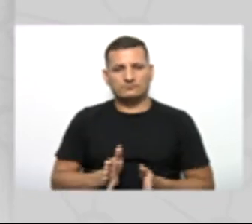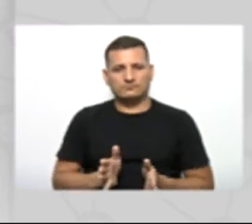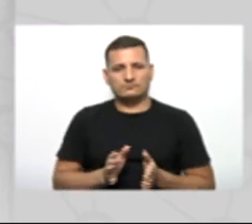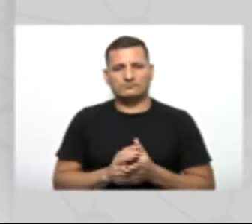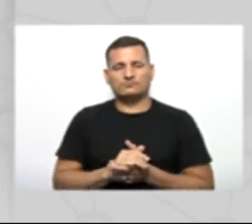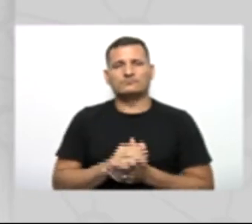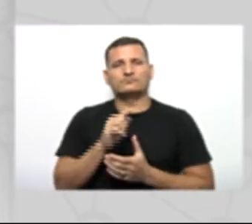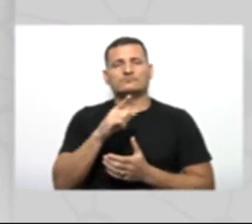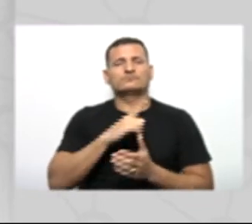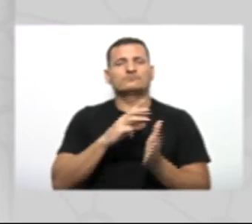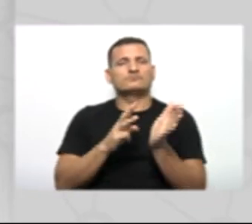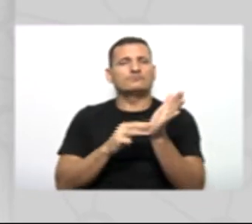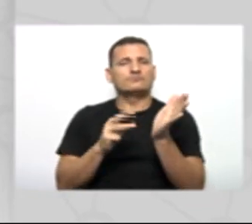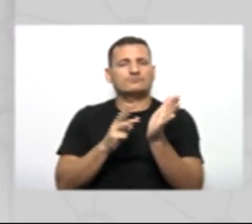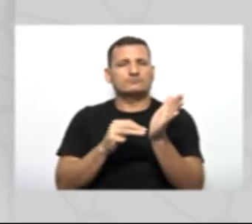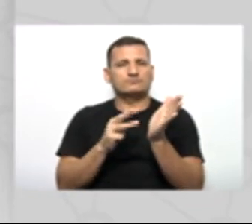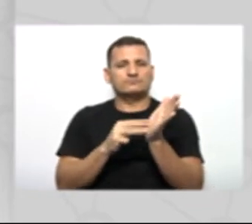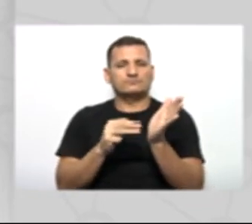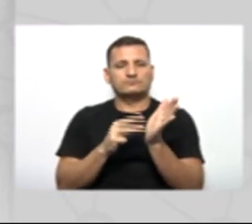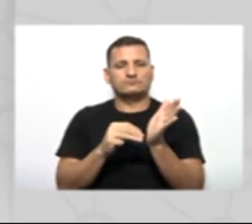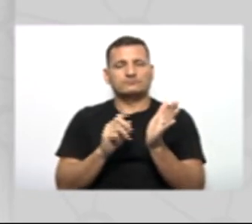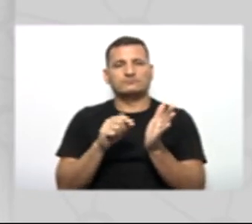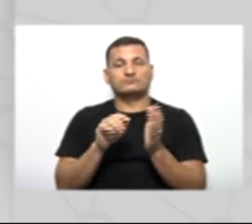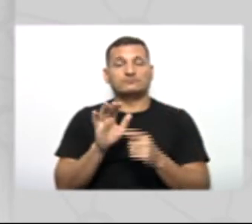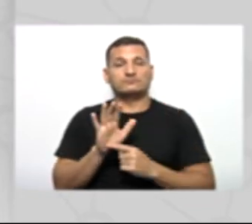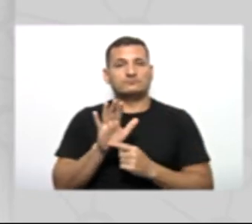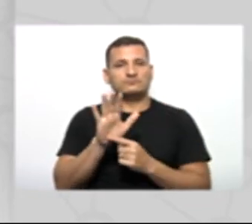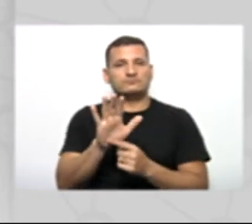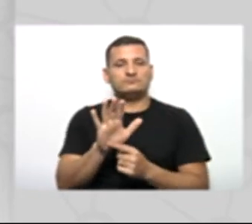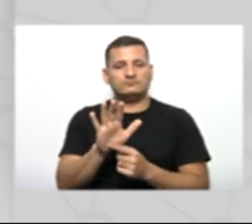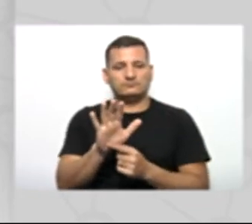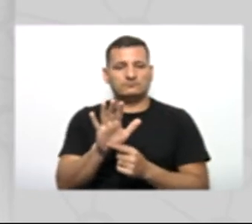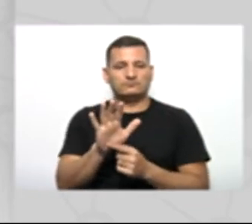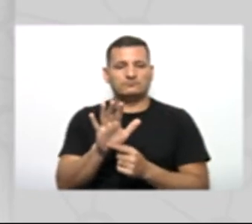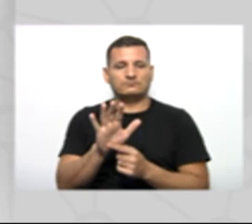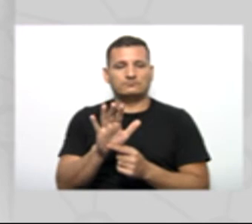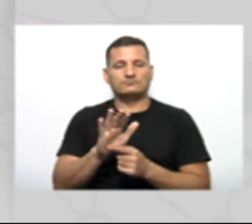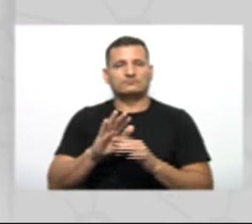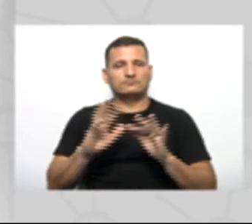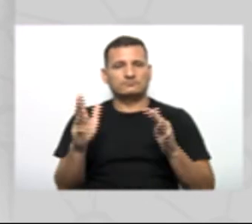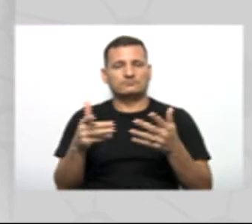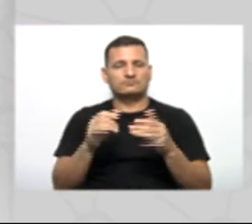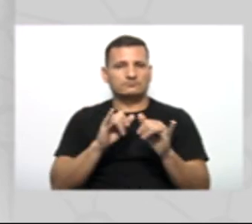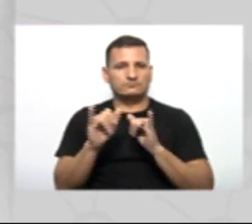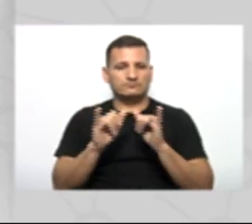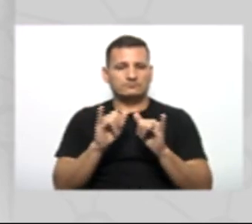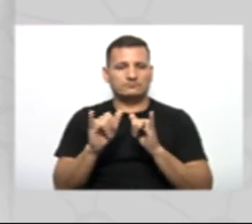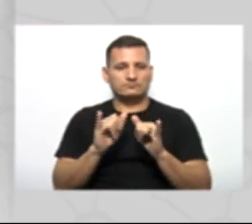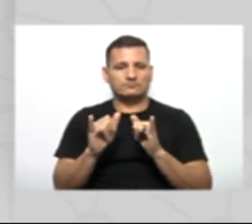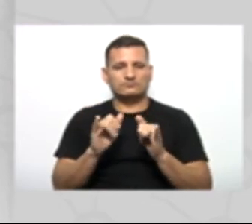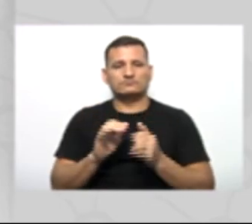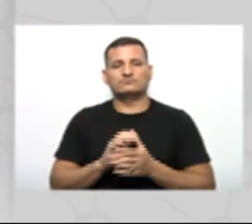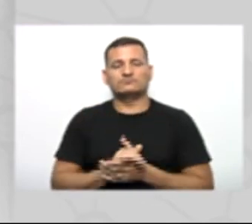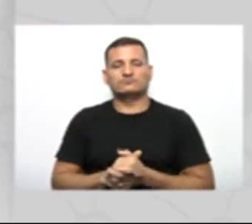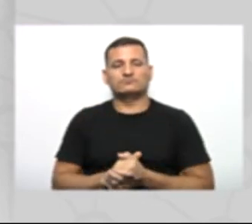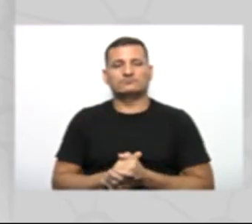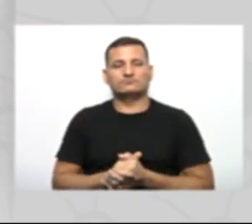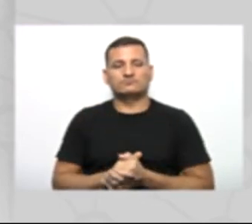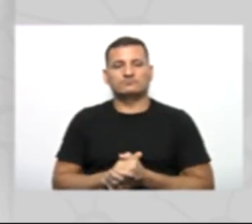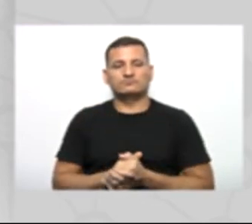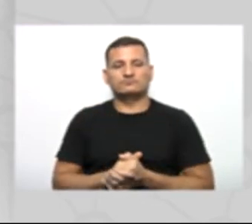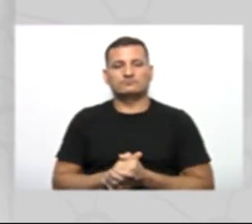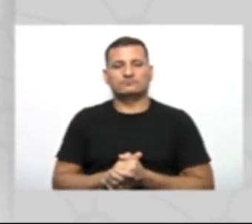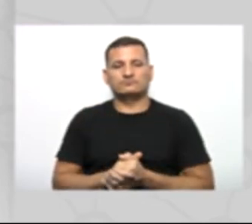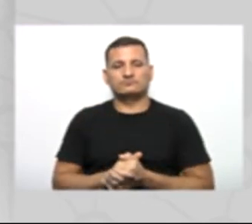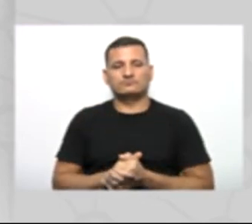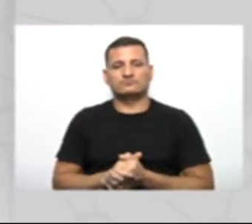lá o seu método de classe exibe, que ele vai exibir todas as informações da classe filha e